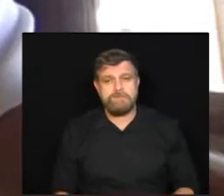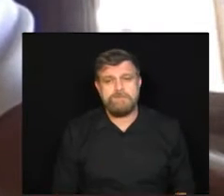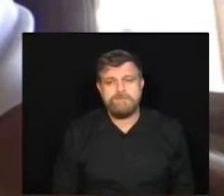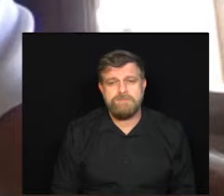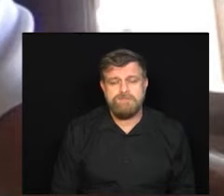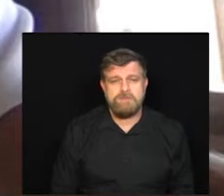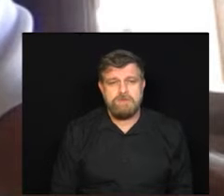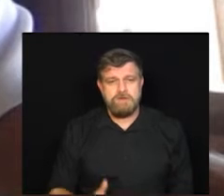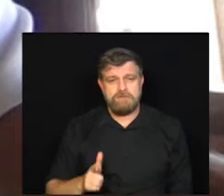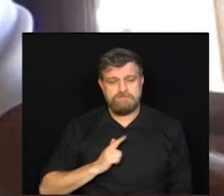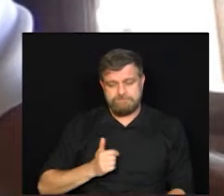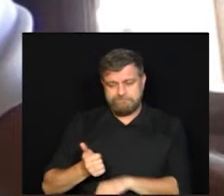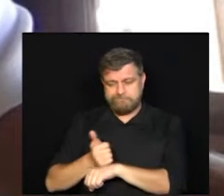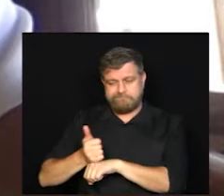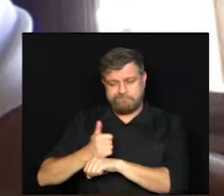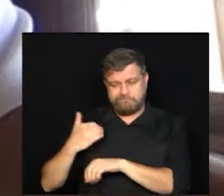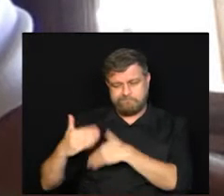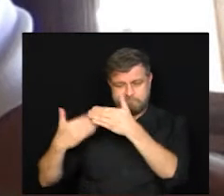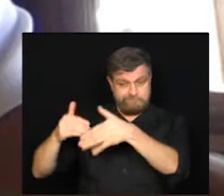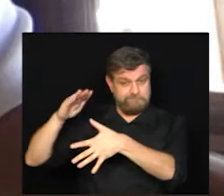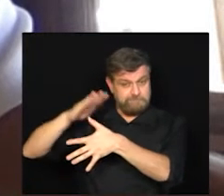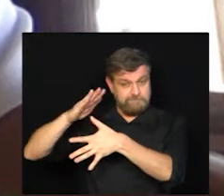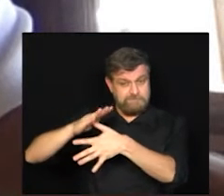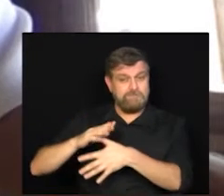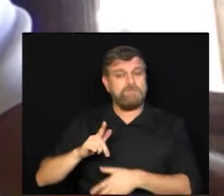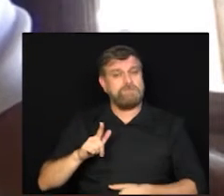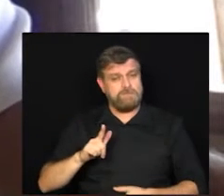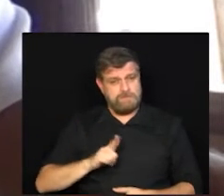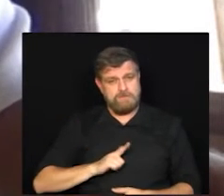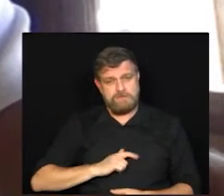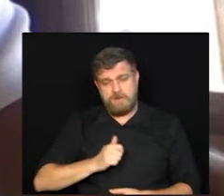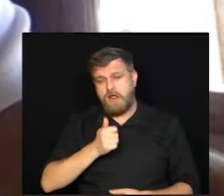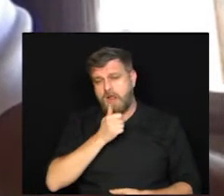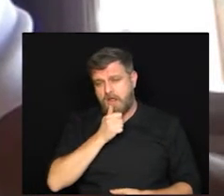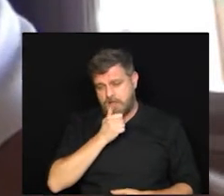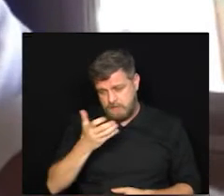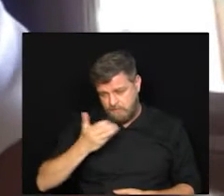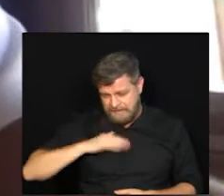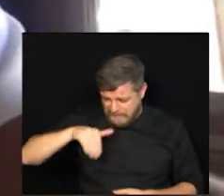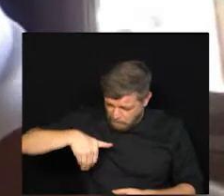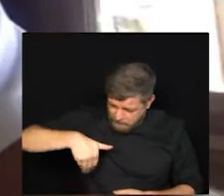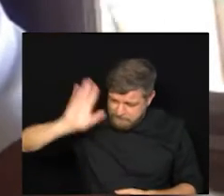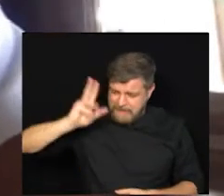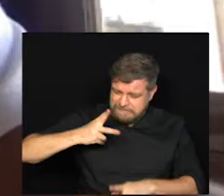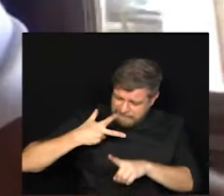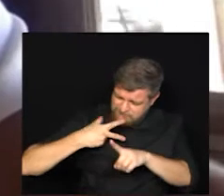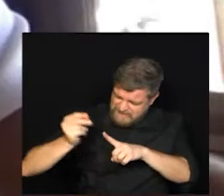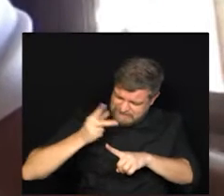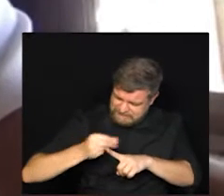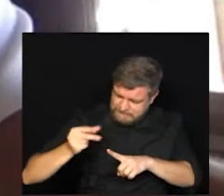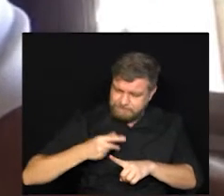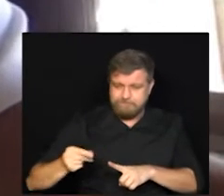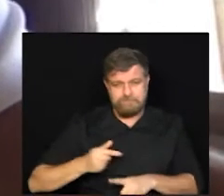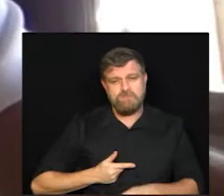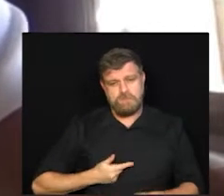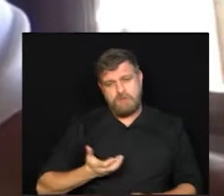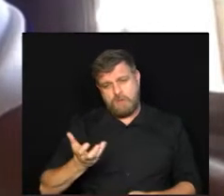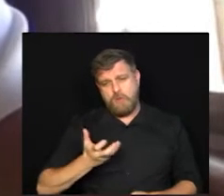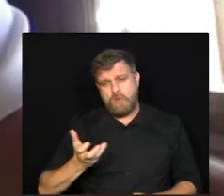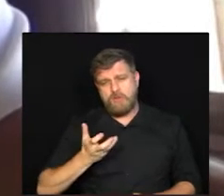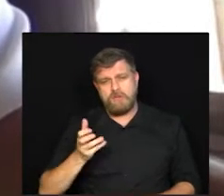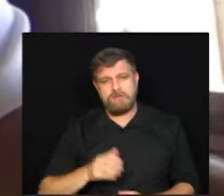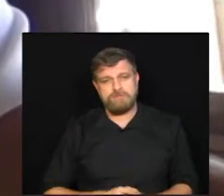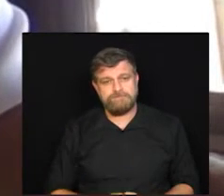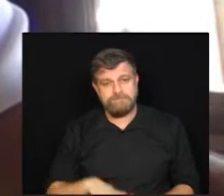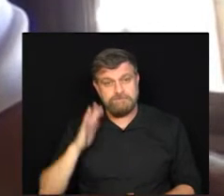pelo crescimento, mas claro que ainda almejo chegar mais longe e conquistar mais coisas. Então eu acho